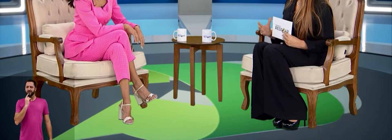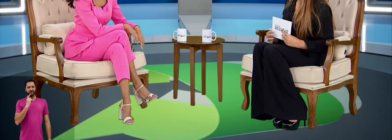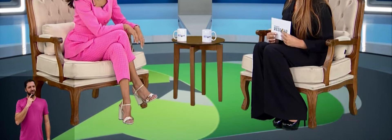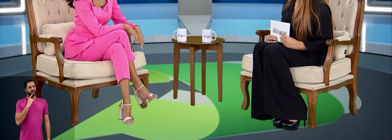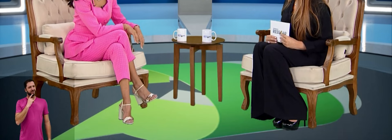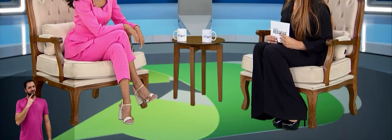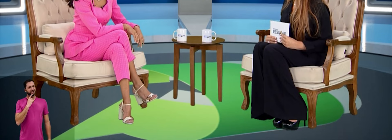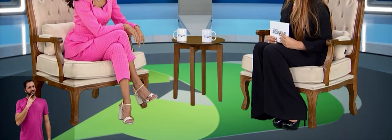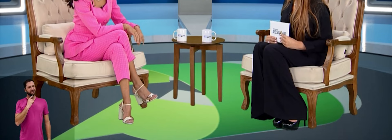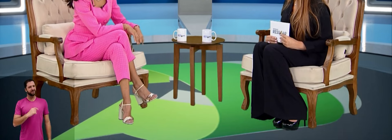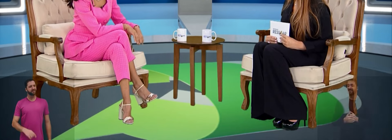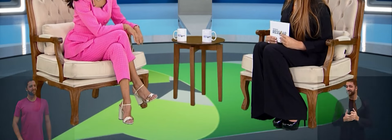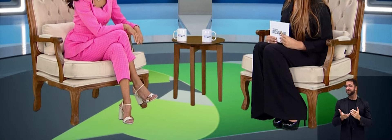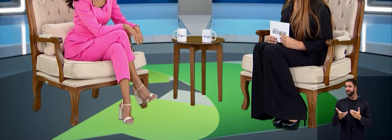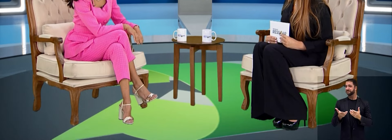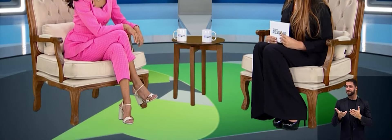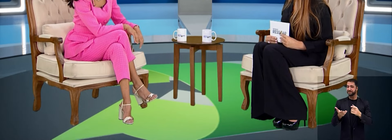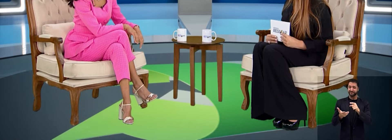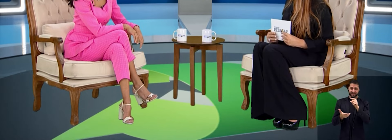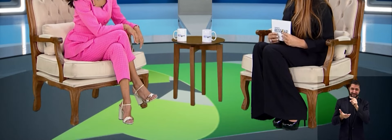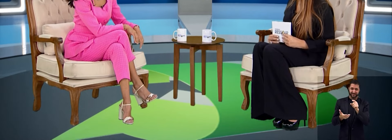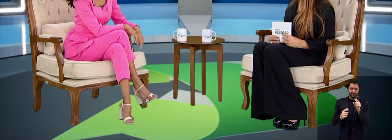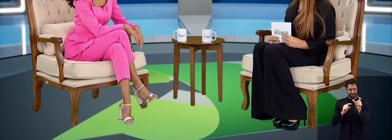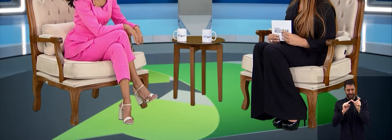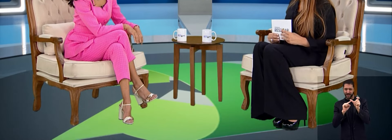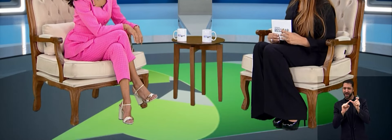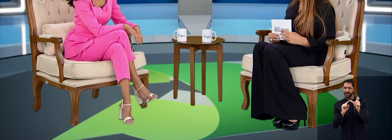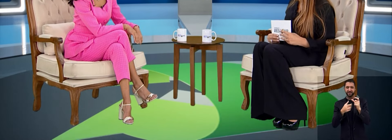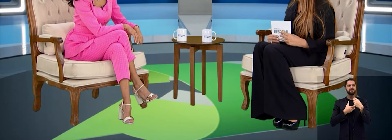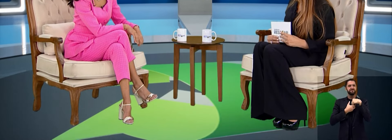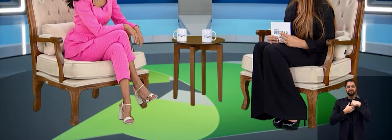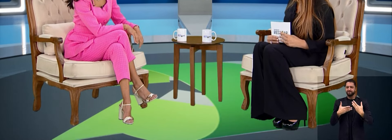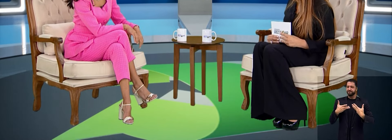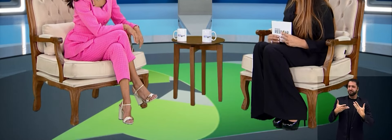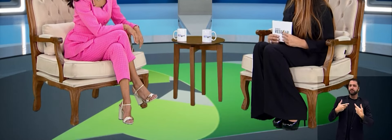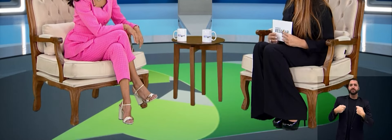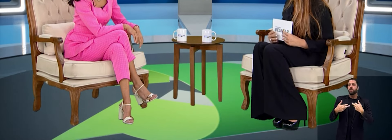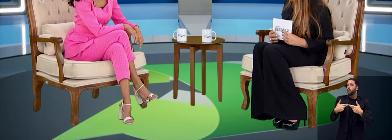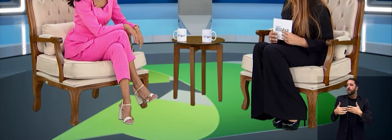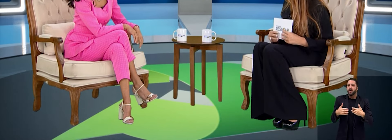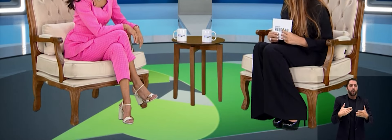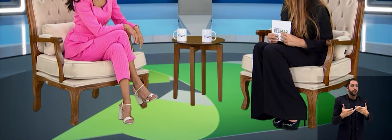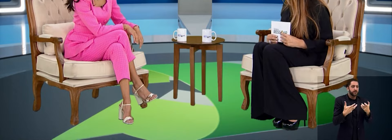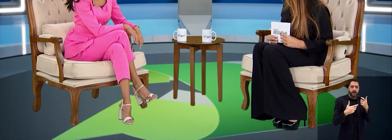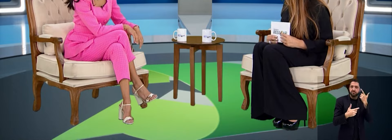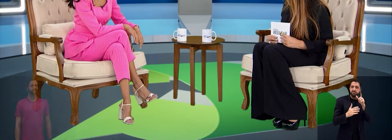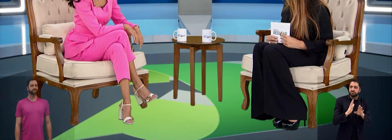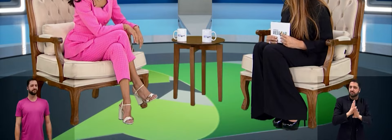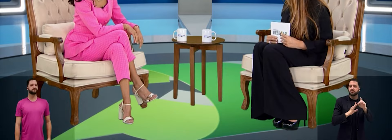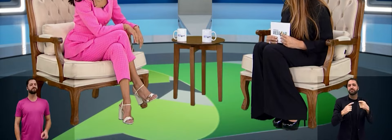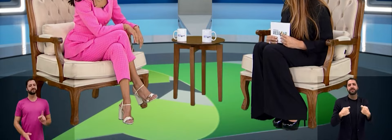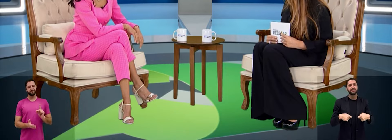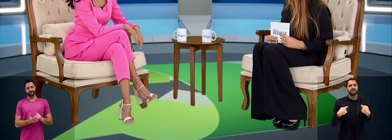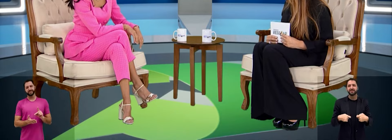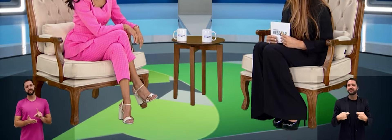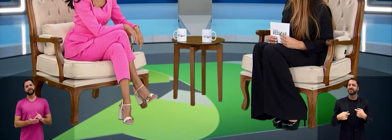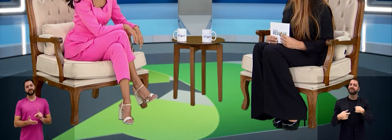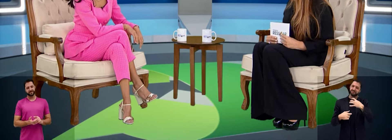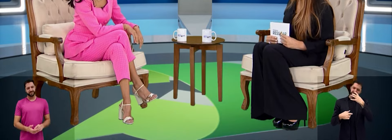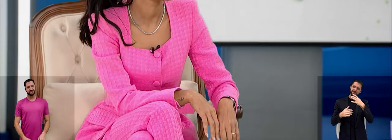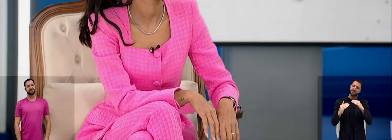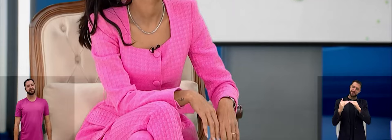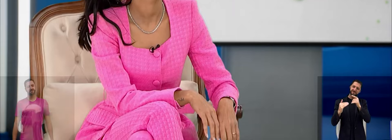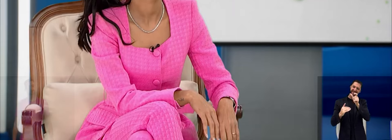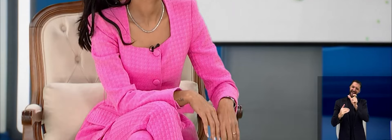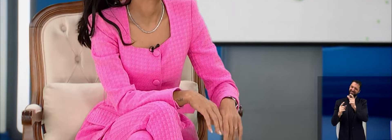entusiasmo. Ai, que legal. E é isso que a gente precisa ter para a gente poder dar certo em qualquer coisa, né? Verdade. Então, eu